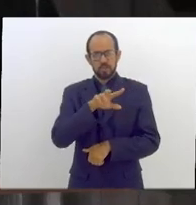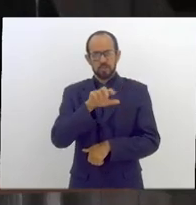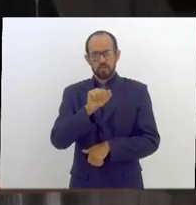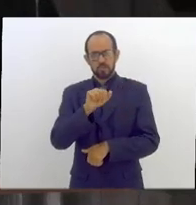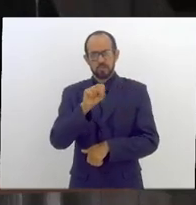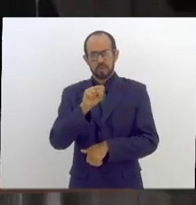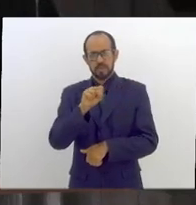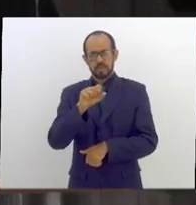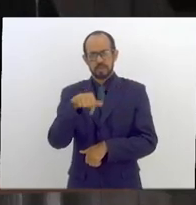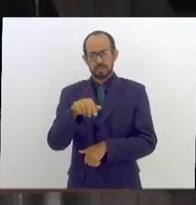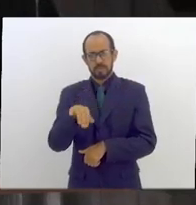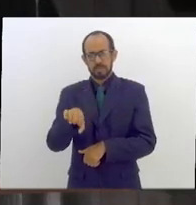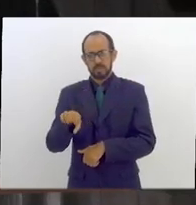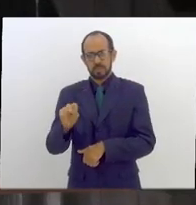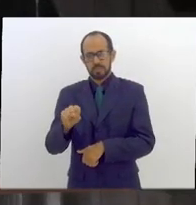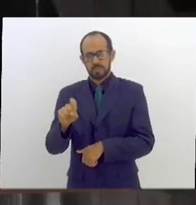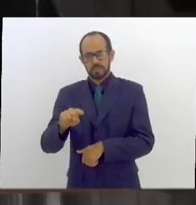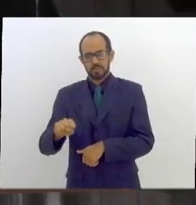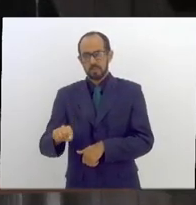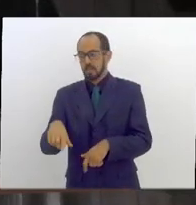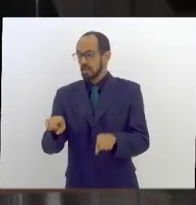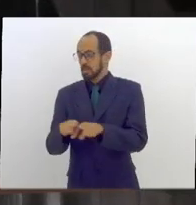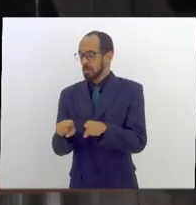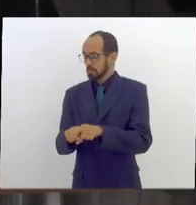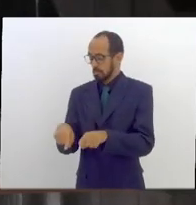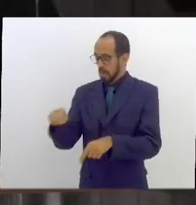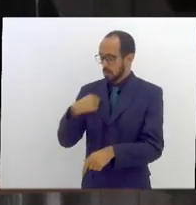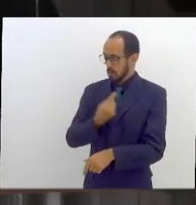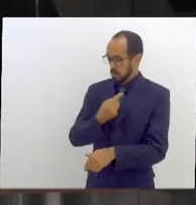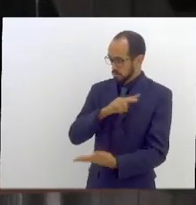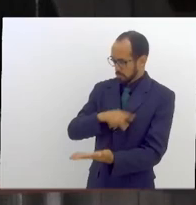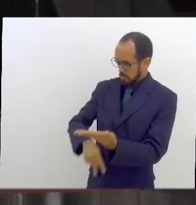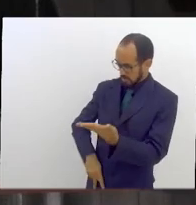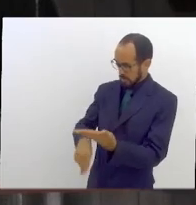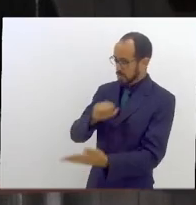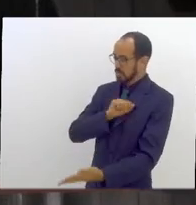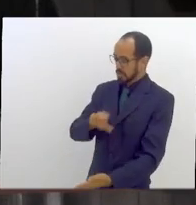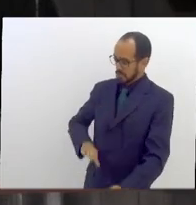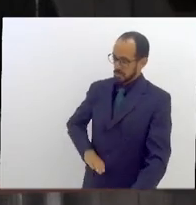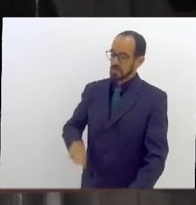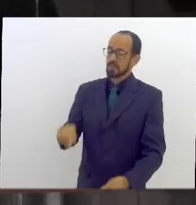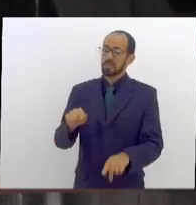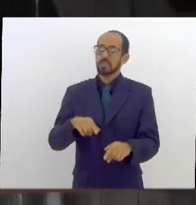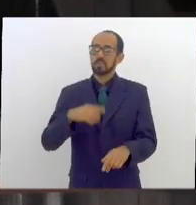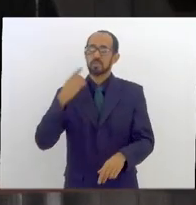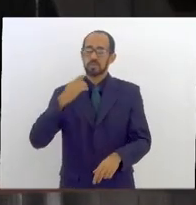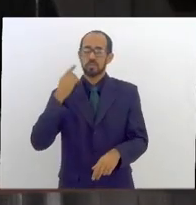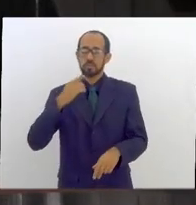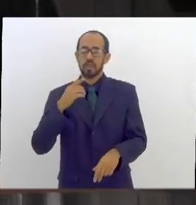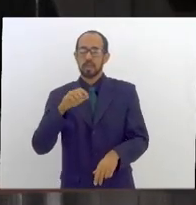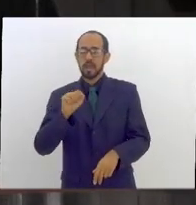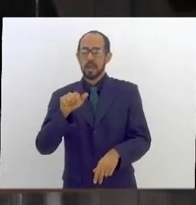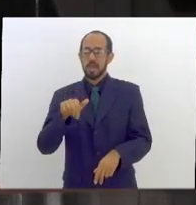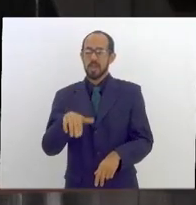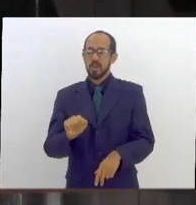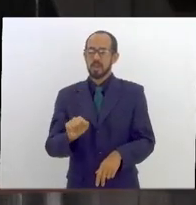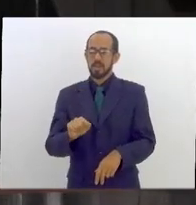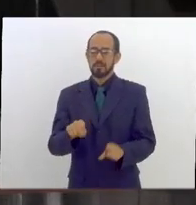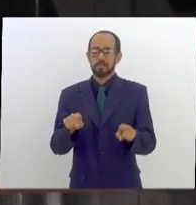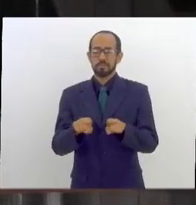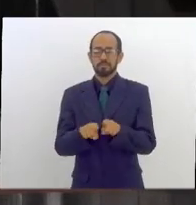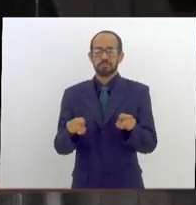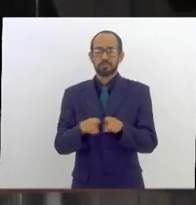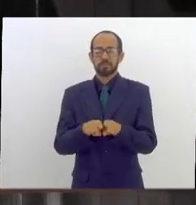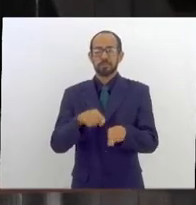presidente, deputado André Siciliano, deputada Alana Passos e também